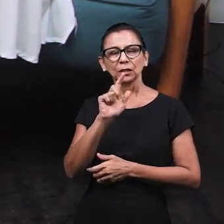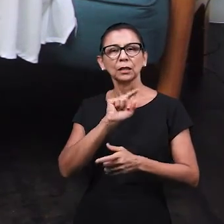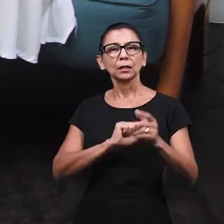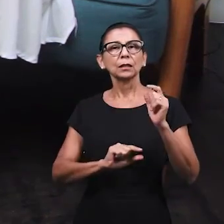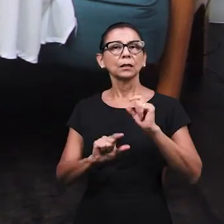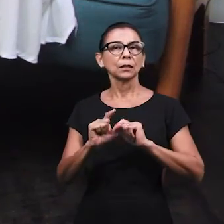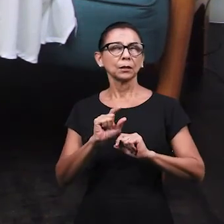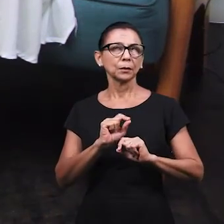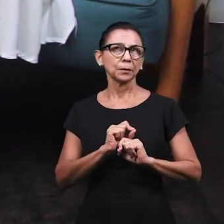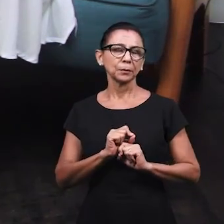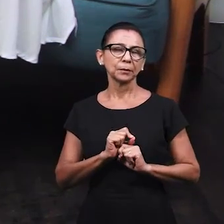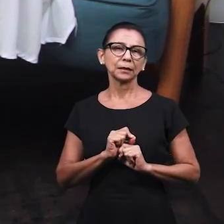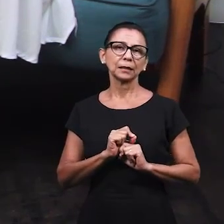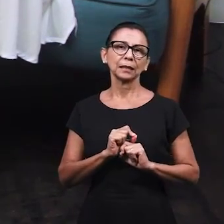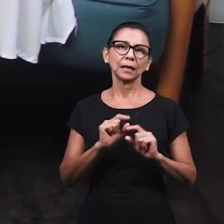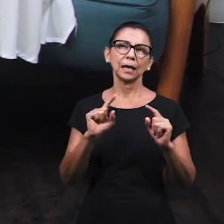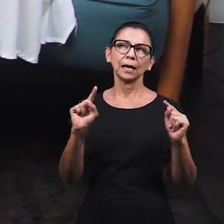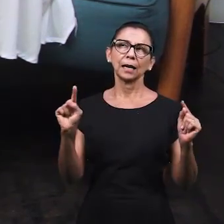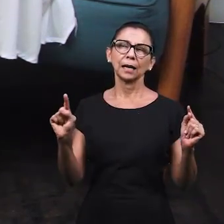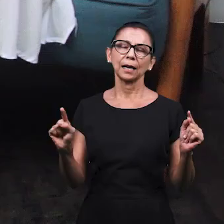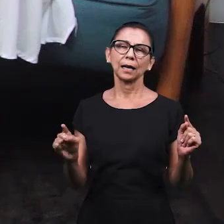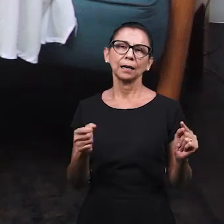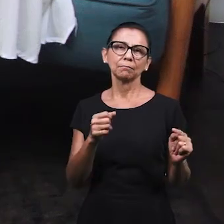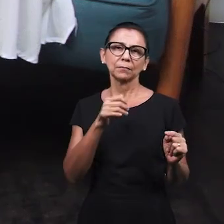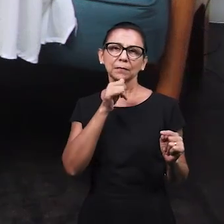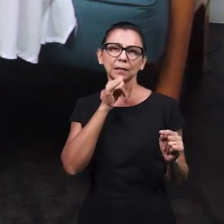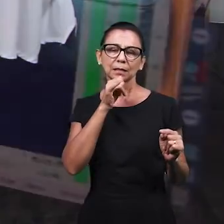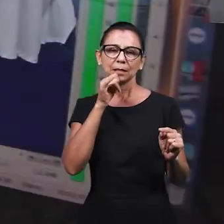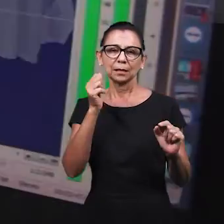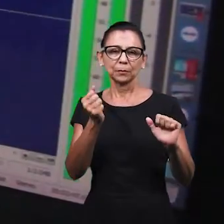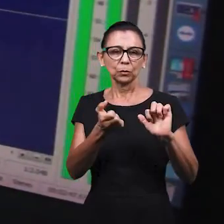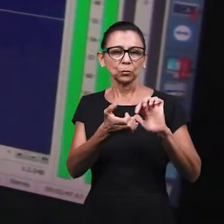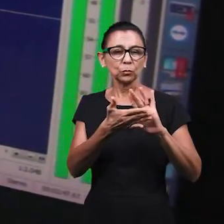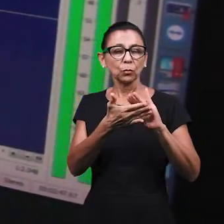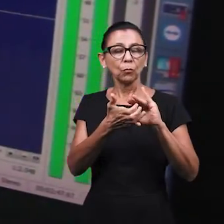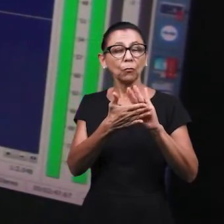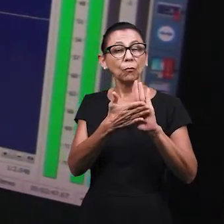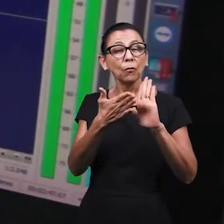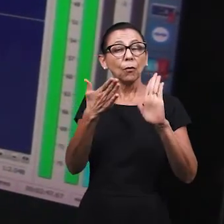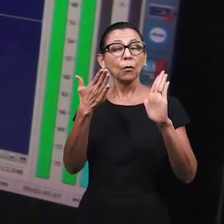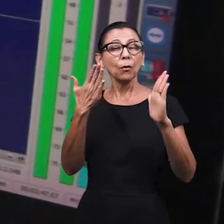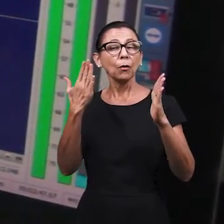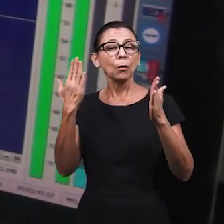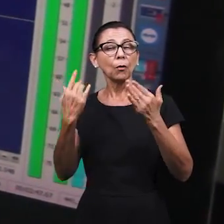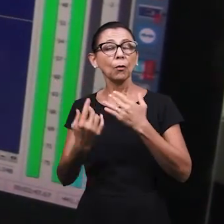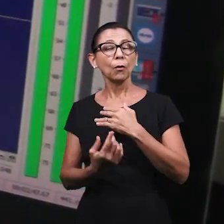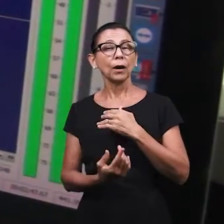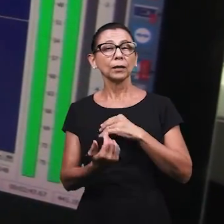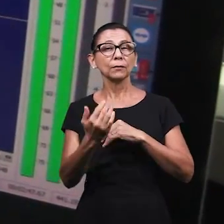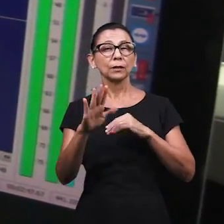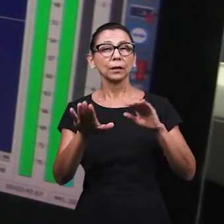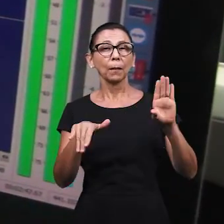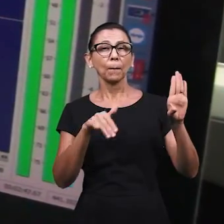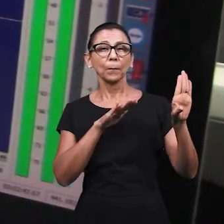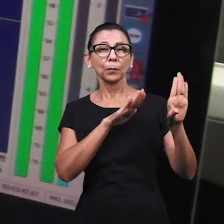aquilo que vem para completar, é aquele louvor, é aquela música que está no fundo,